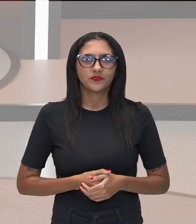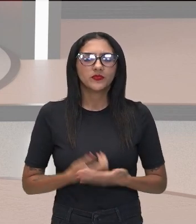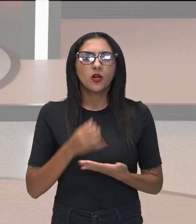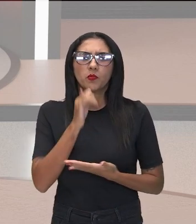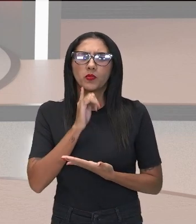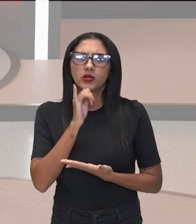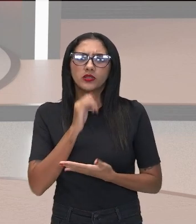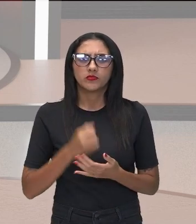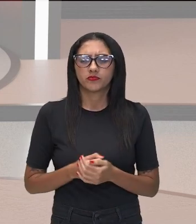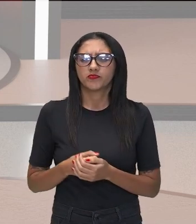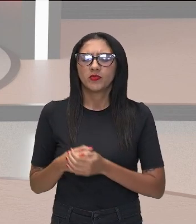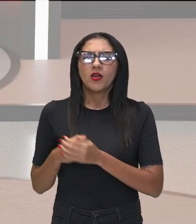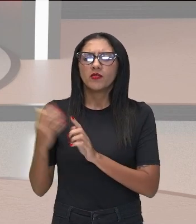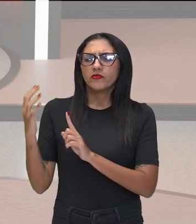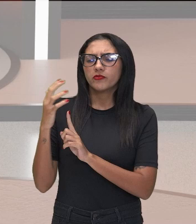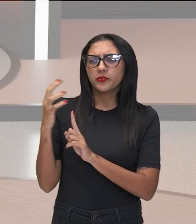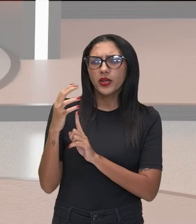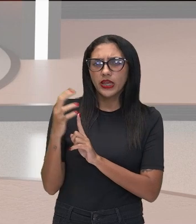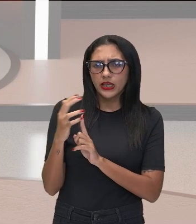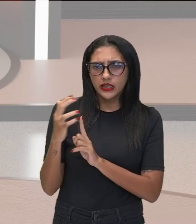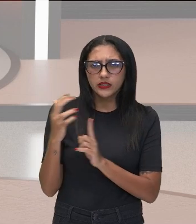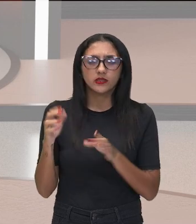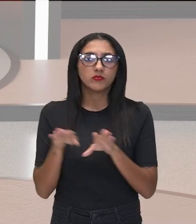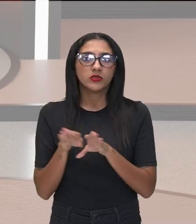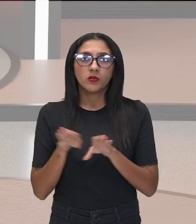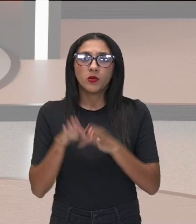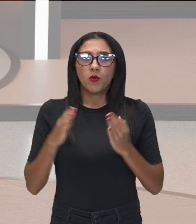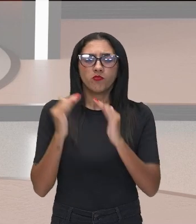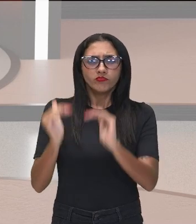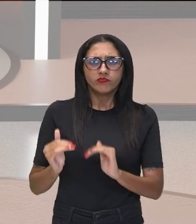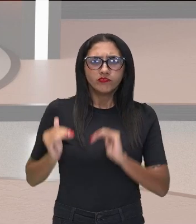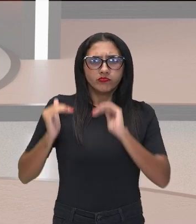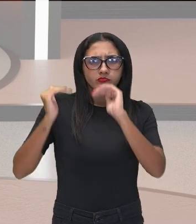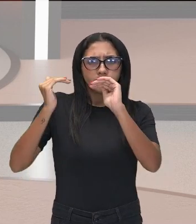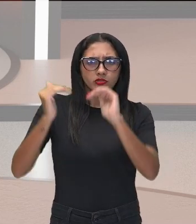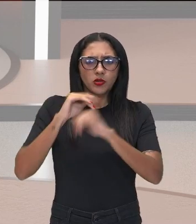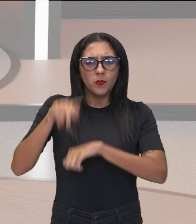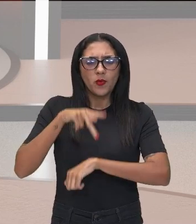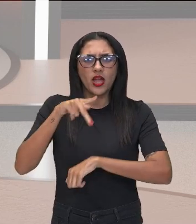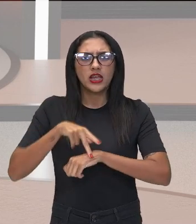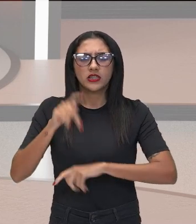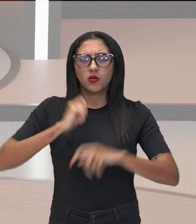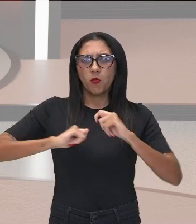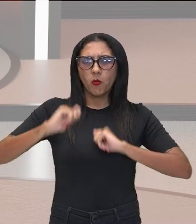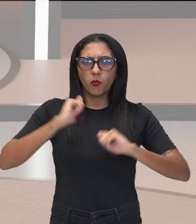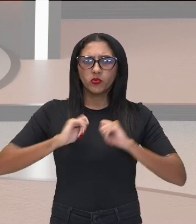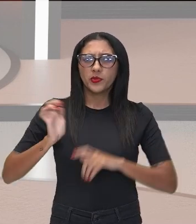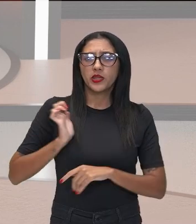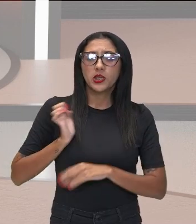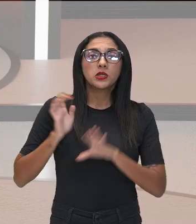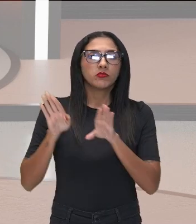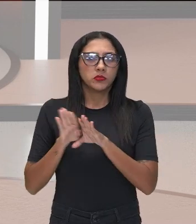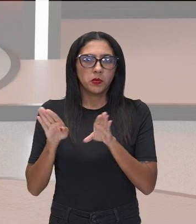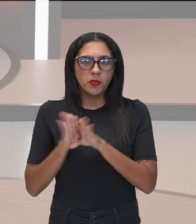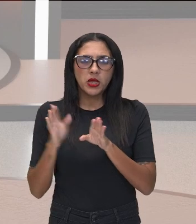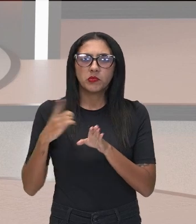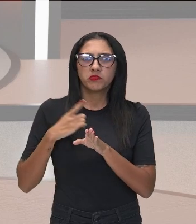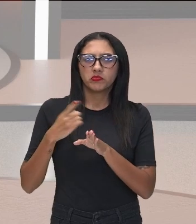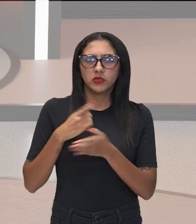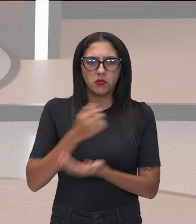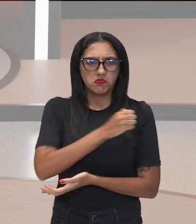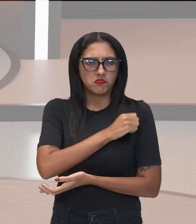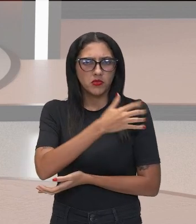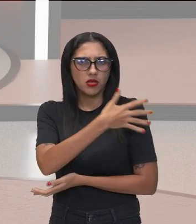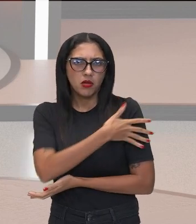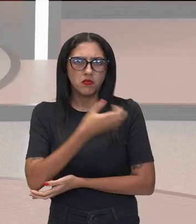de influência das potências econômicas e militares, né, as áreas de influência